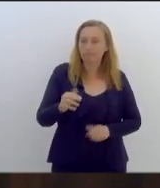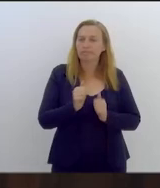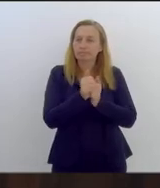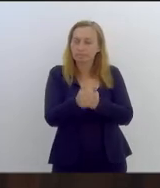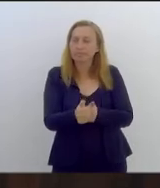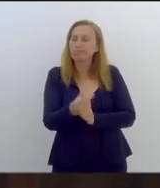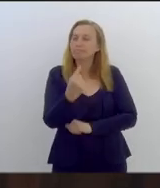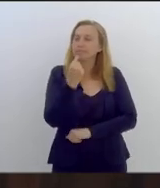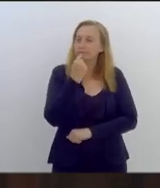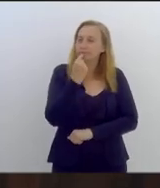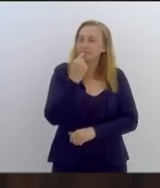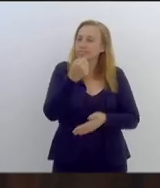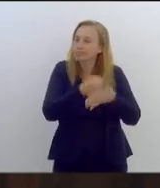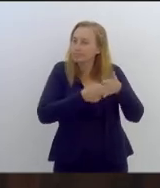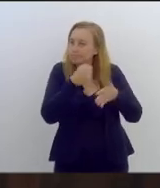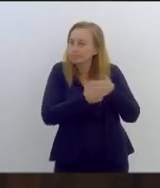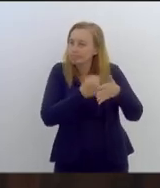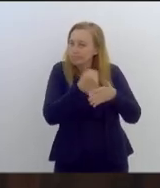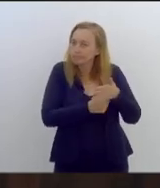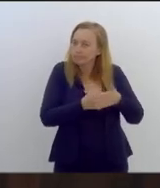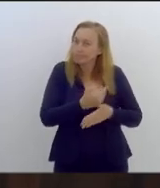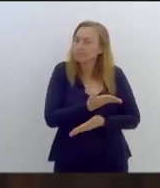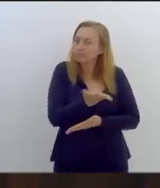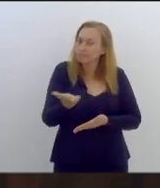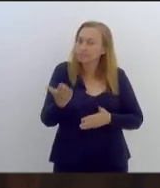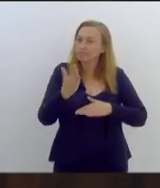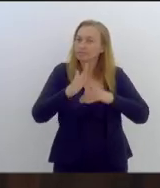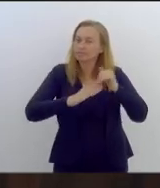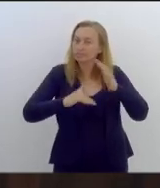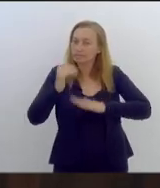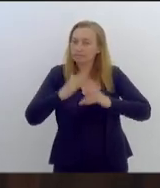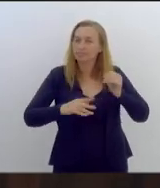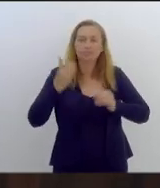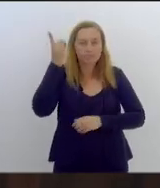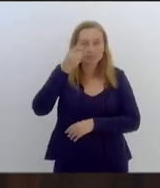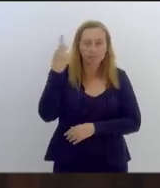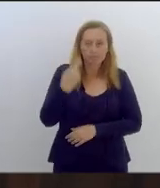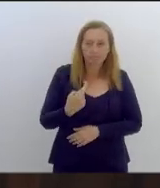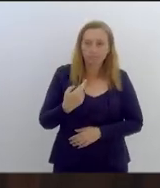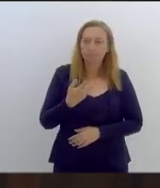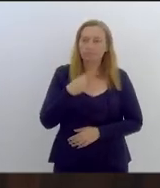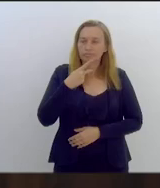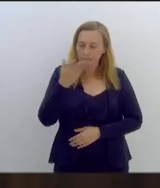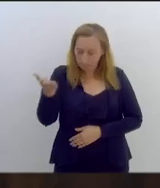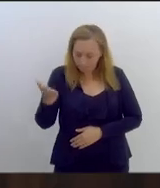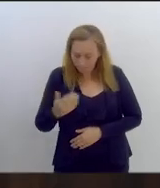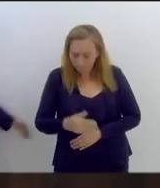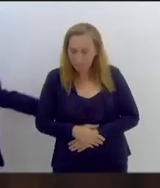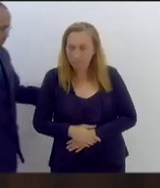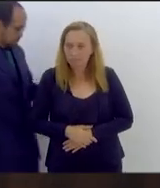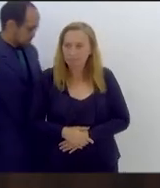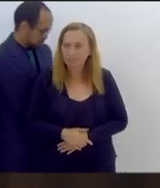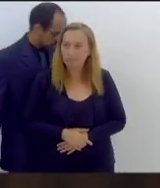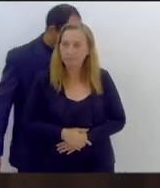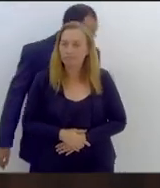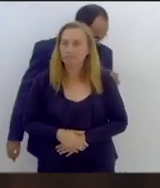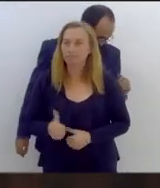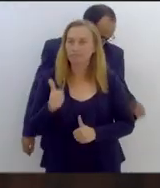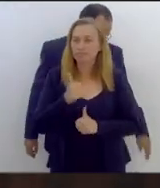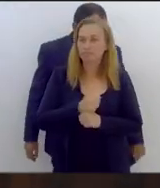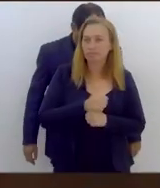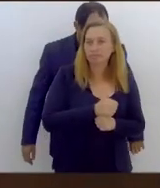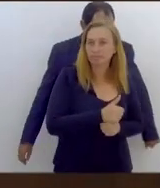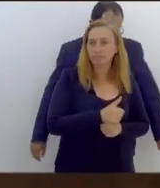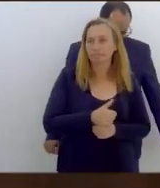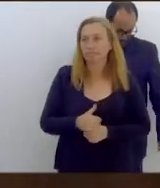acompanha de perto a luta desses profissionais. Deputada Renata, para suas considerações. Senhora